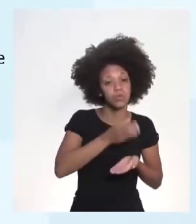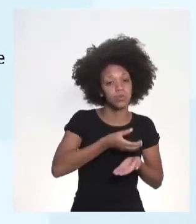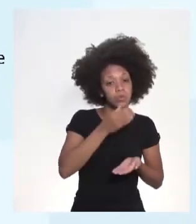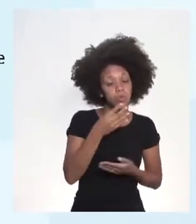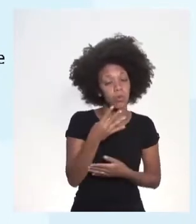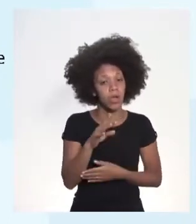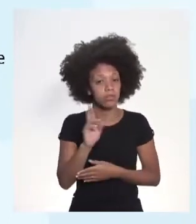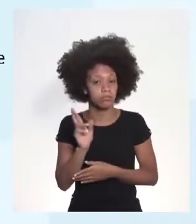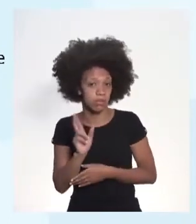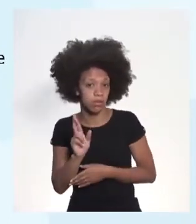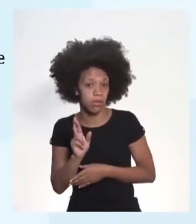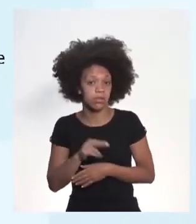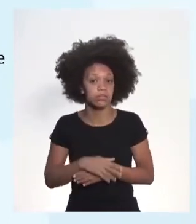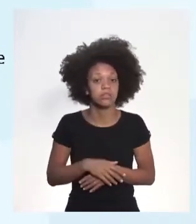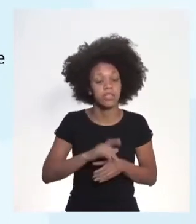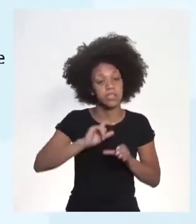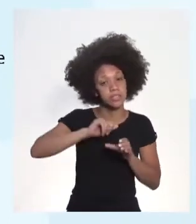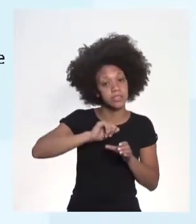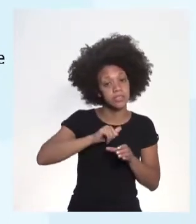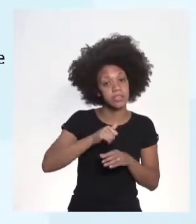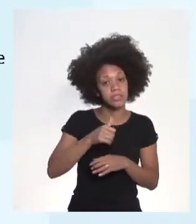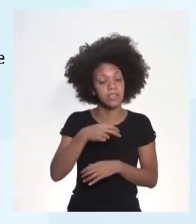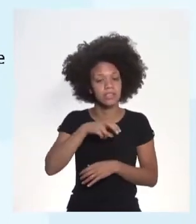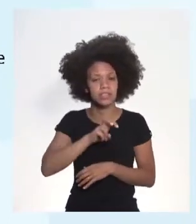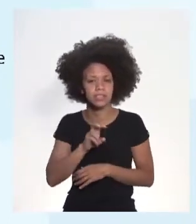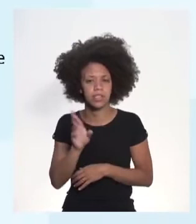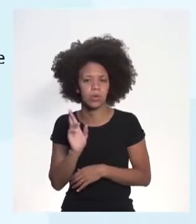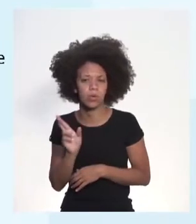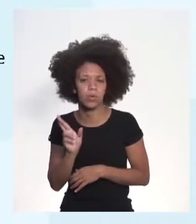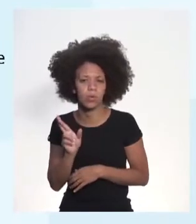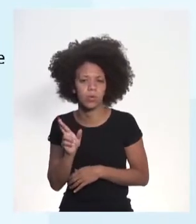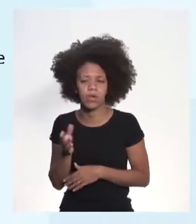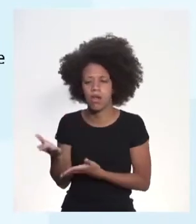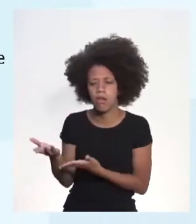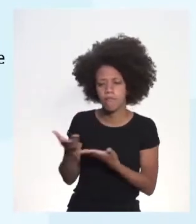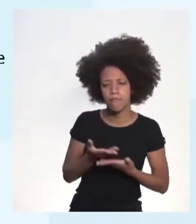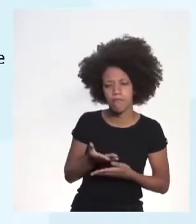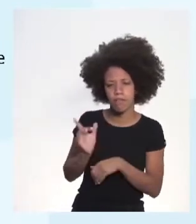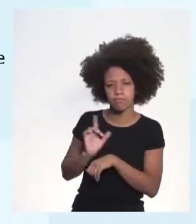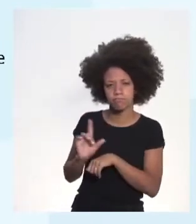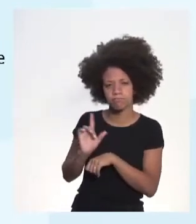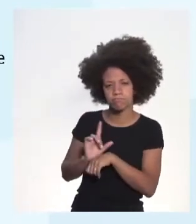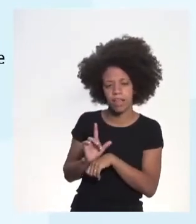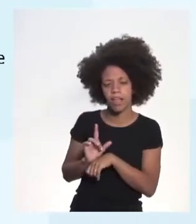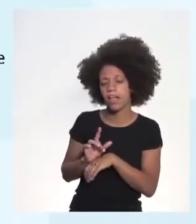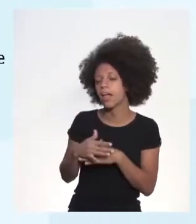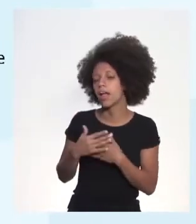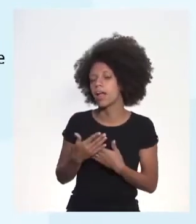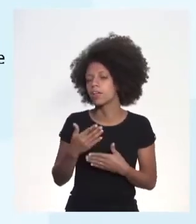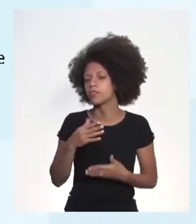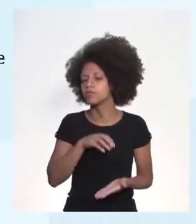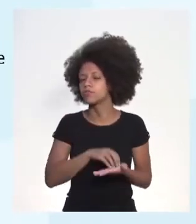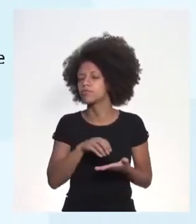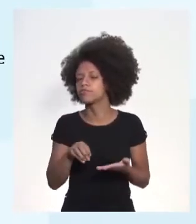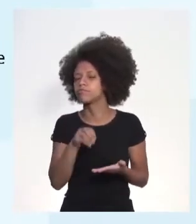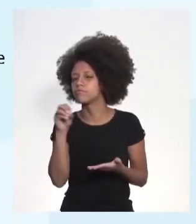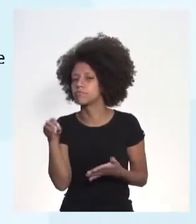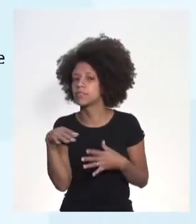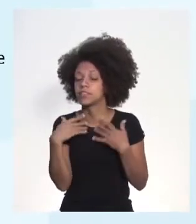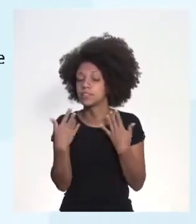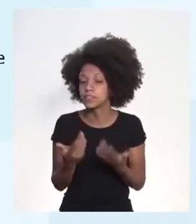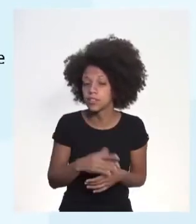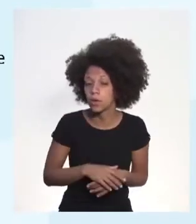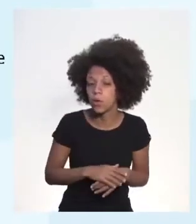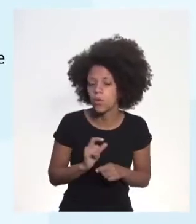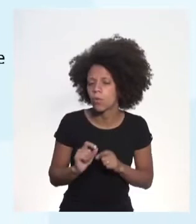cinco reais venha conferir as ofertas da internet boa centro de mídias é xô net2phone então o que que está sendo pedido